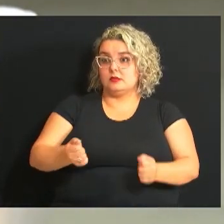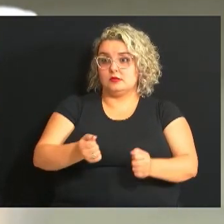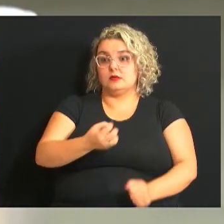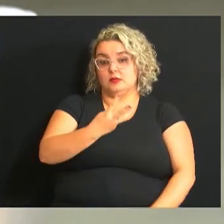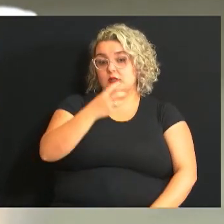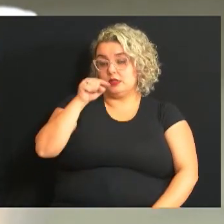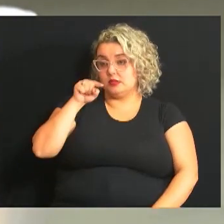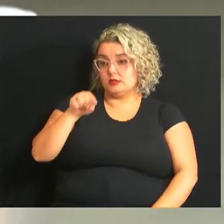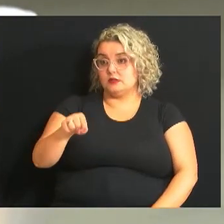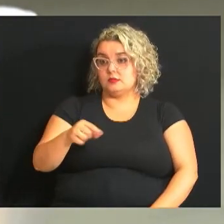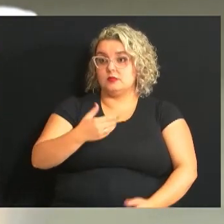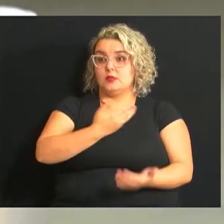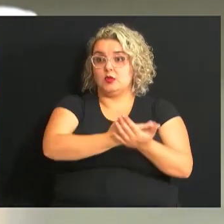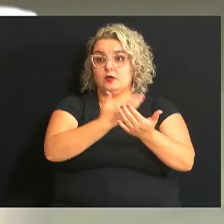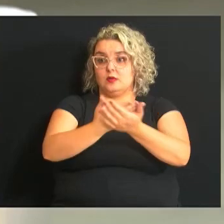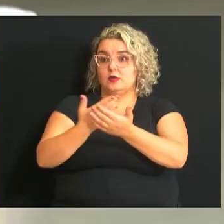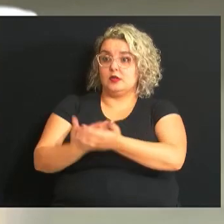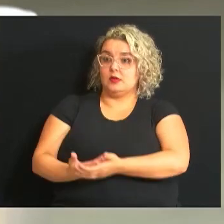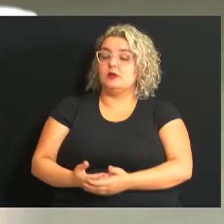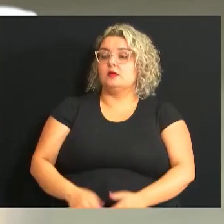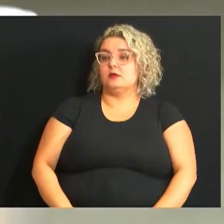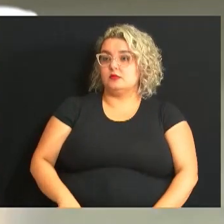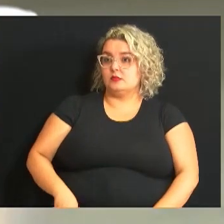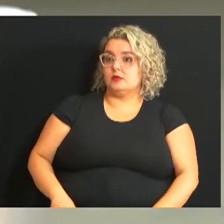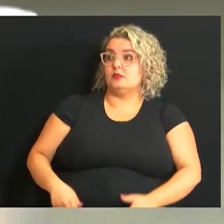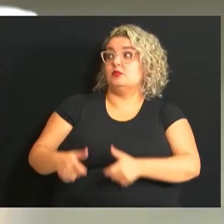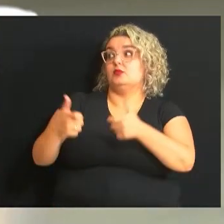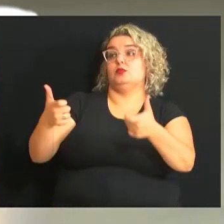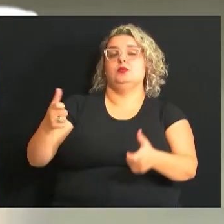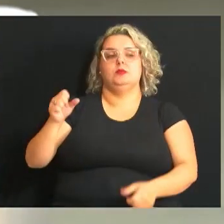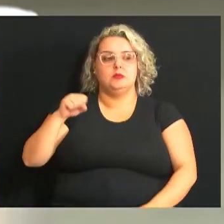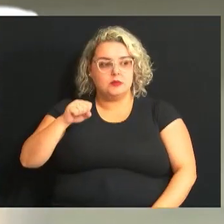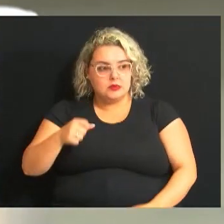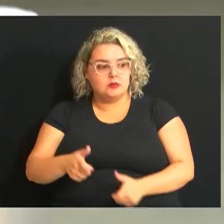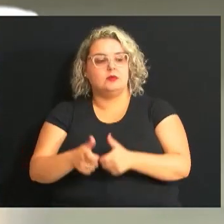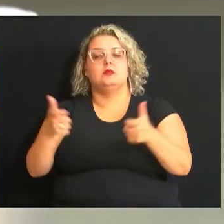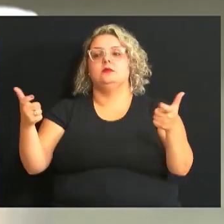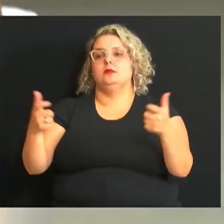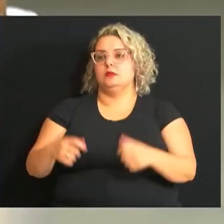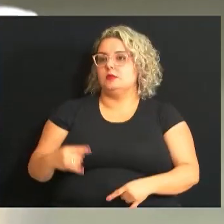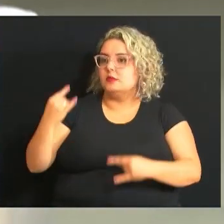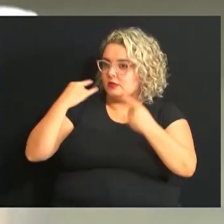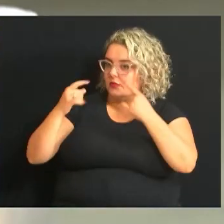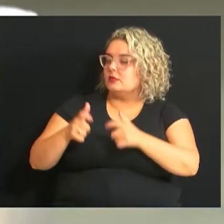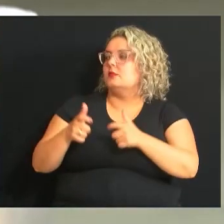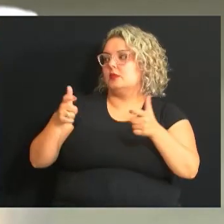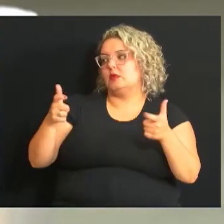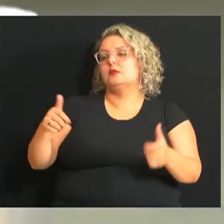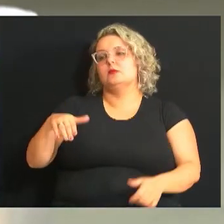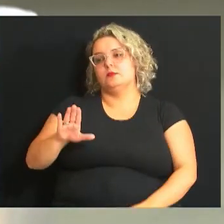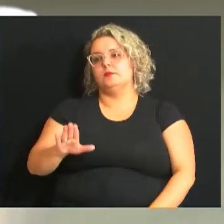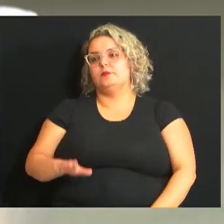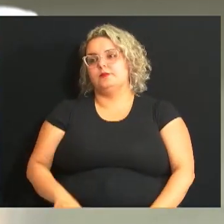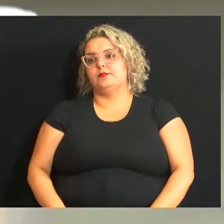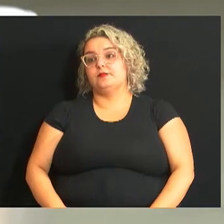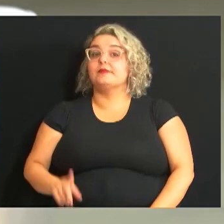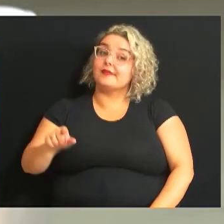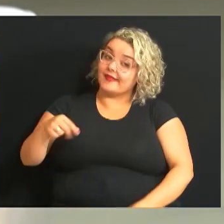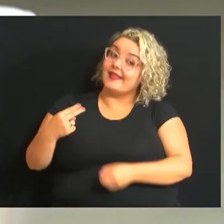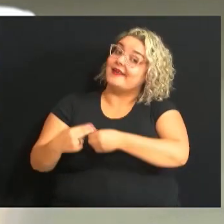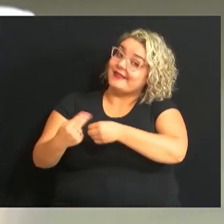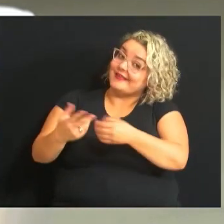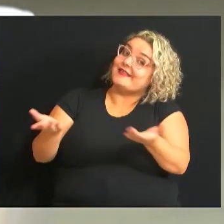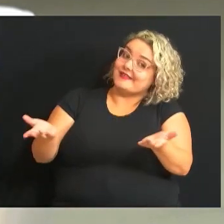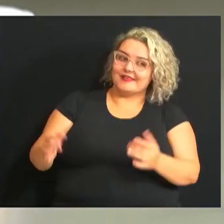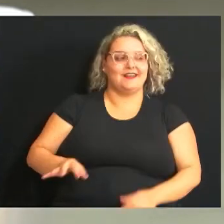Nossa, então, subiu muito então, hein? Então, o interesse foi aumentando e aumenta cada vez mais, então. E fora que é a Unicamp, né, cara? Sem dúvida,